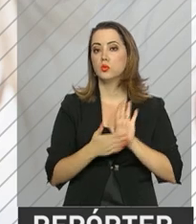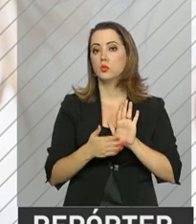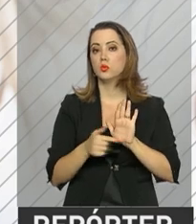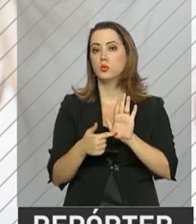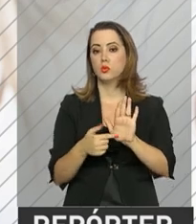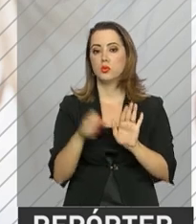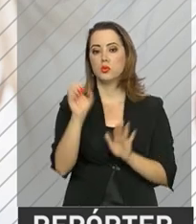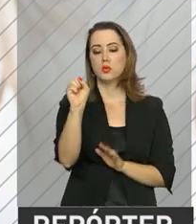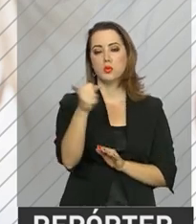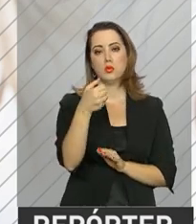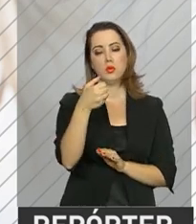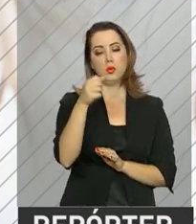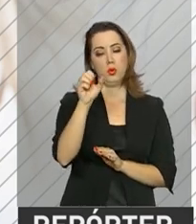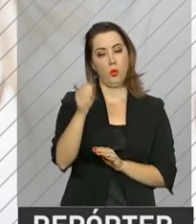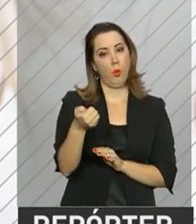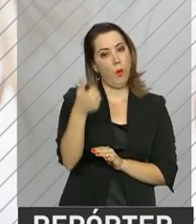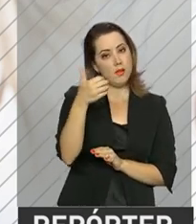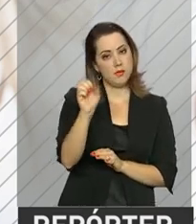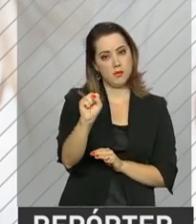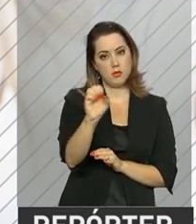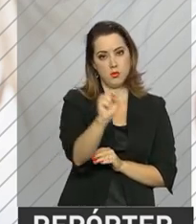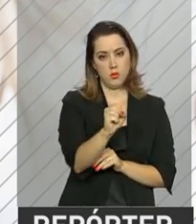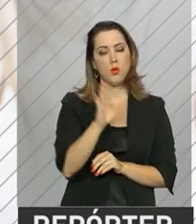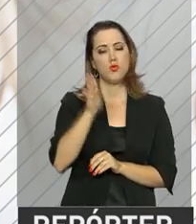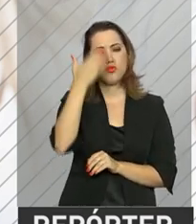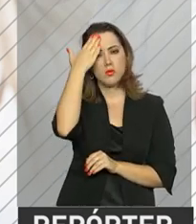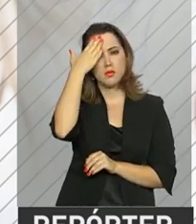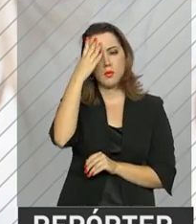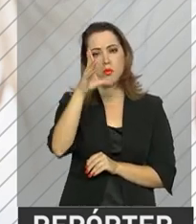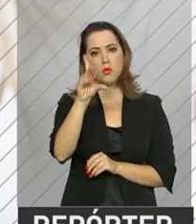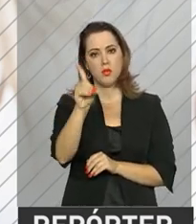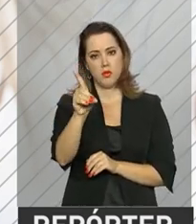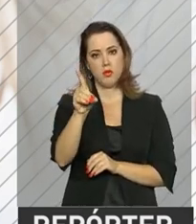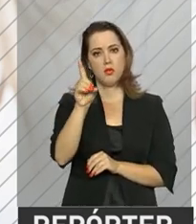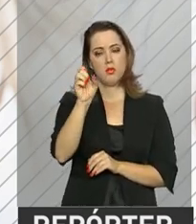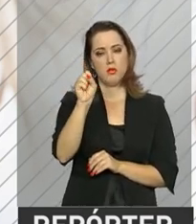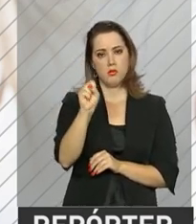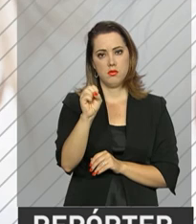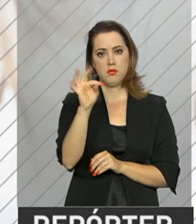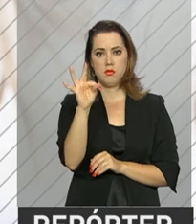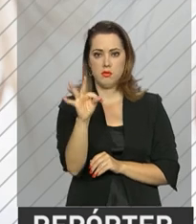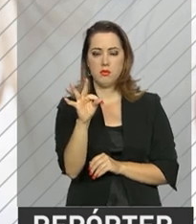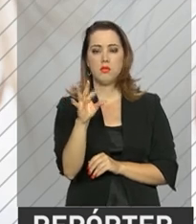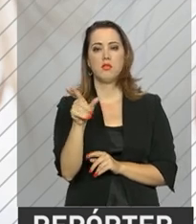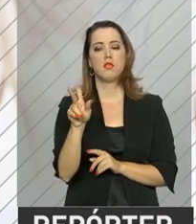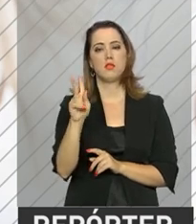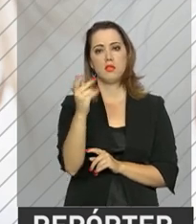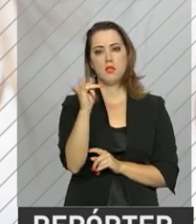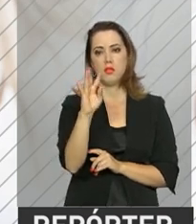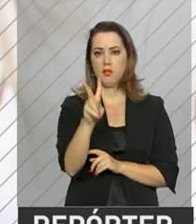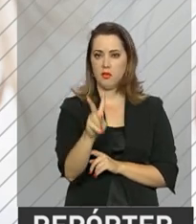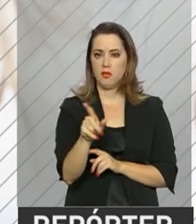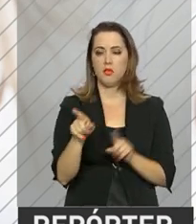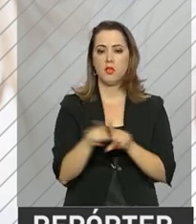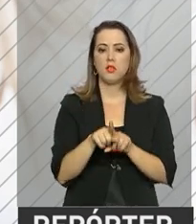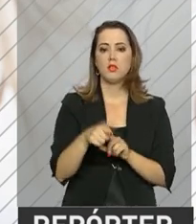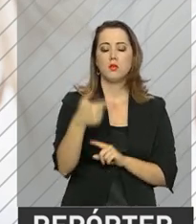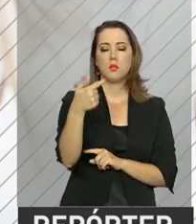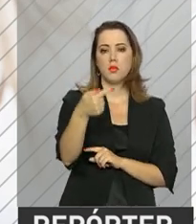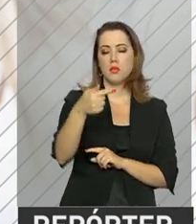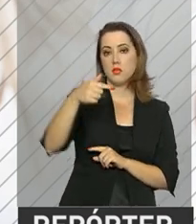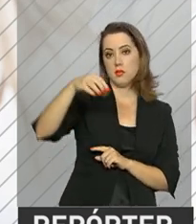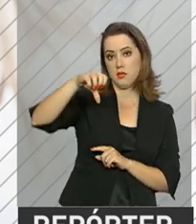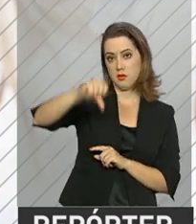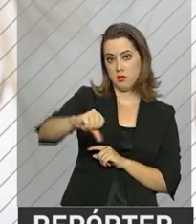Adolescentes receberam orientação sobre DST e aides e 79 informações de como